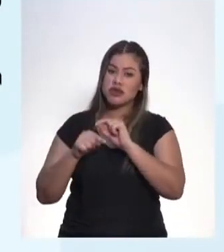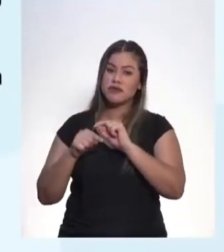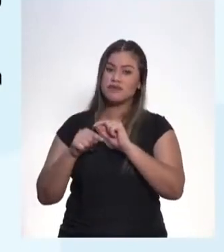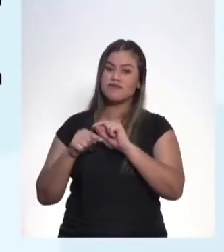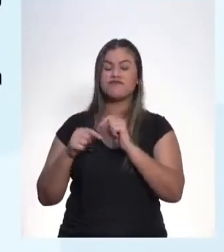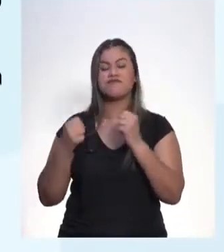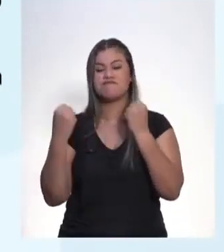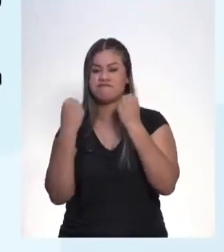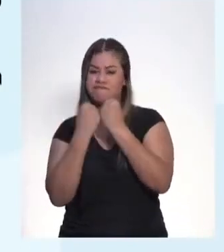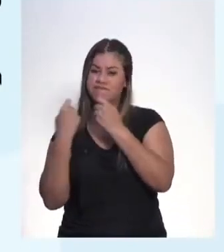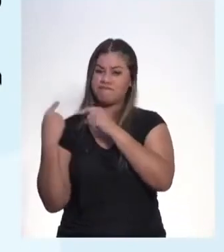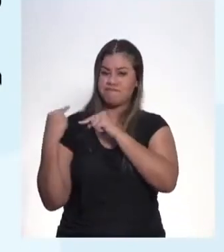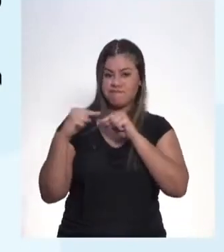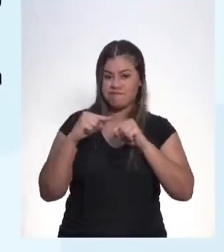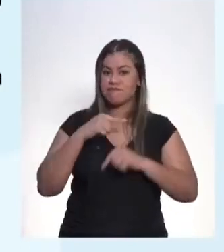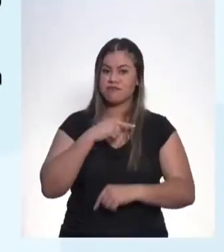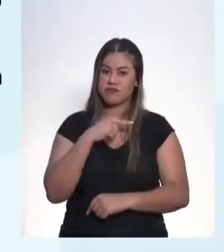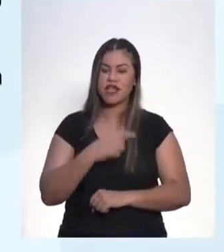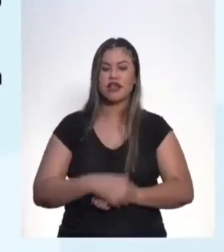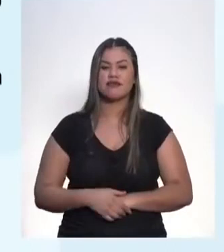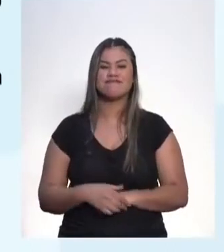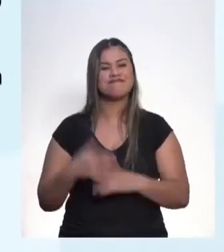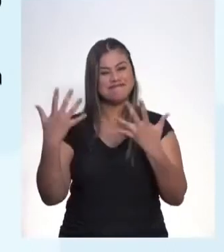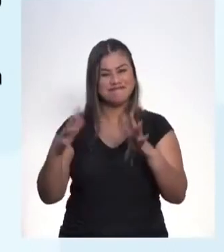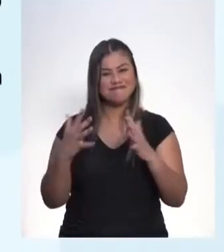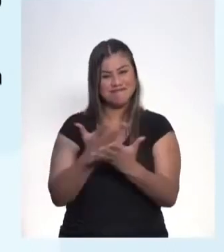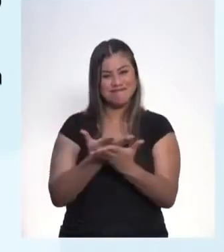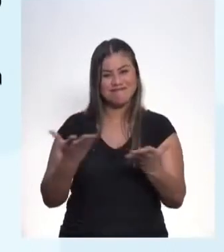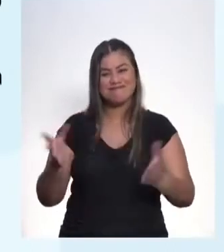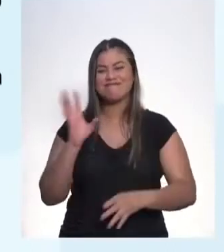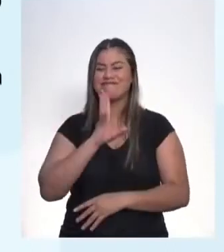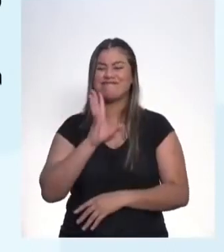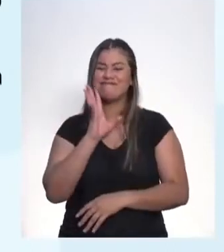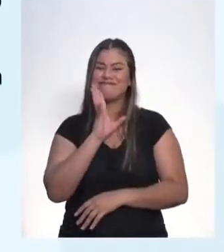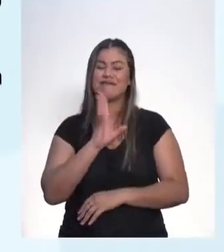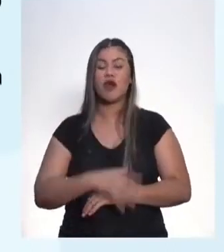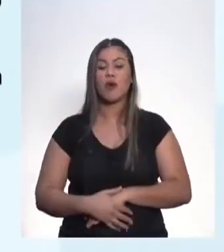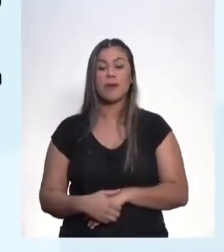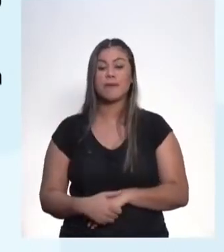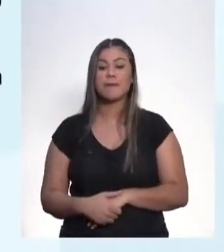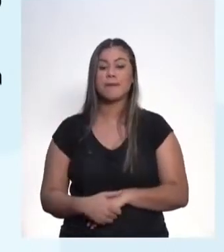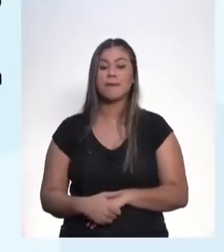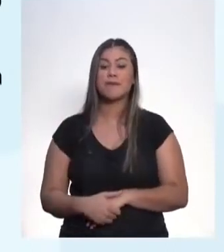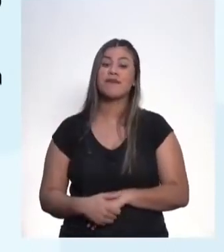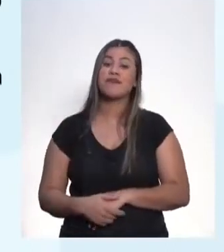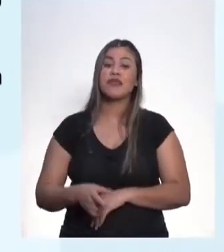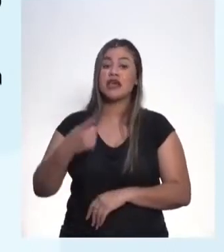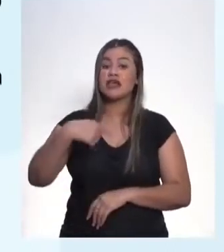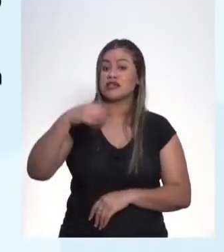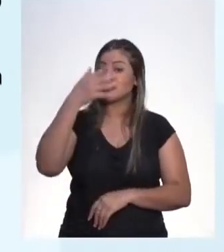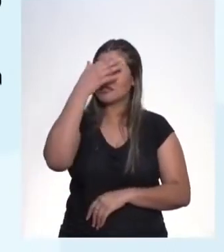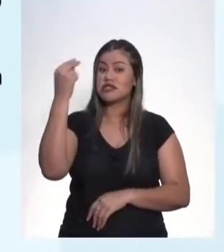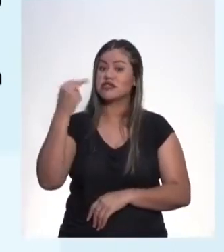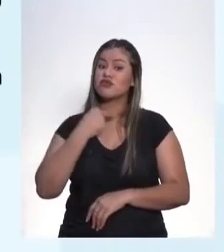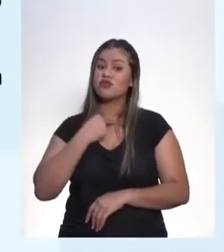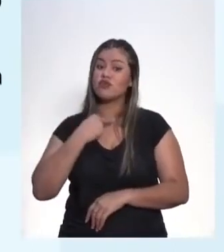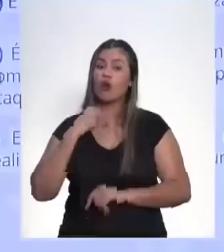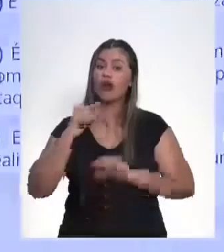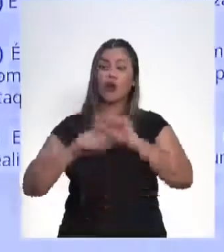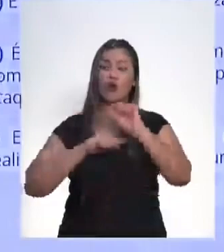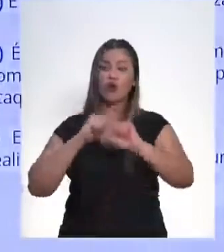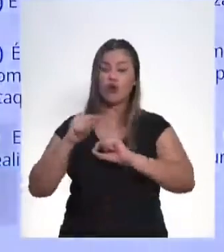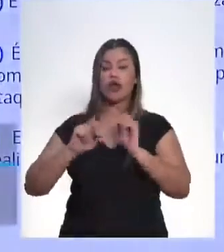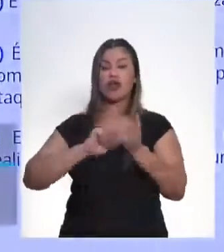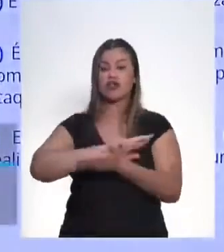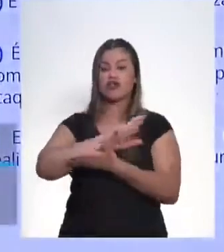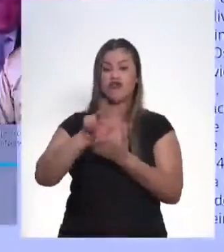arte de defesa e ataque, ok? Parabéns para vocês, bem legal, mas nós não podemos esquecer também do grande símbolo